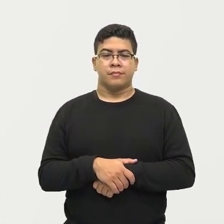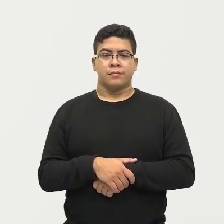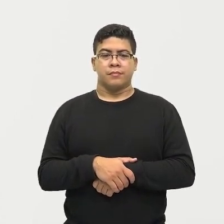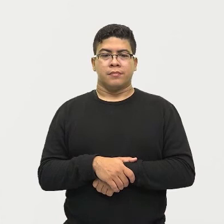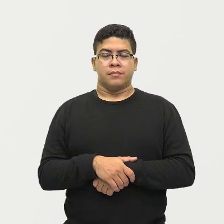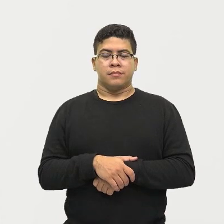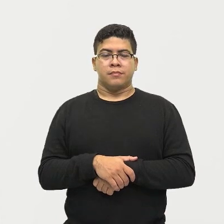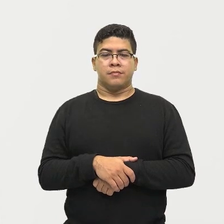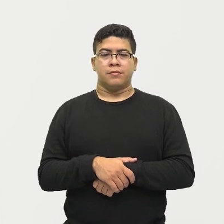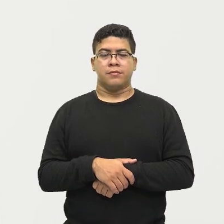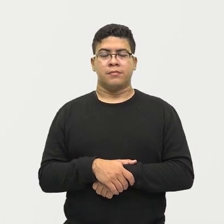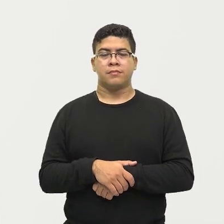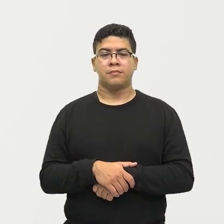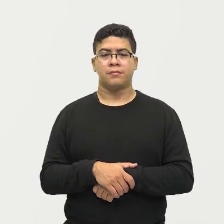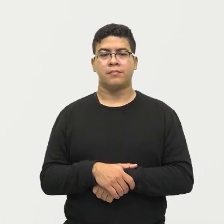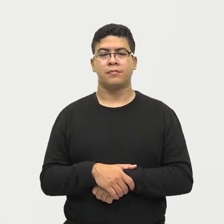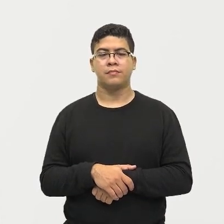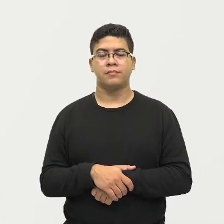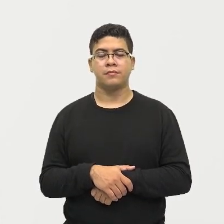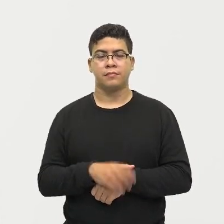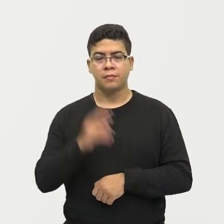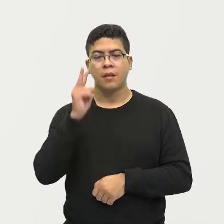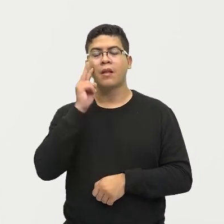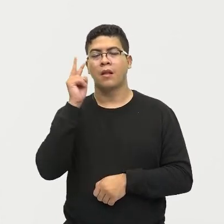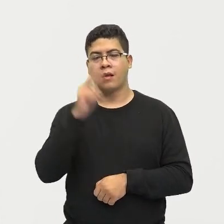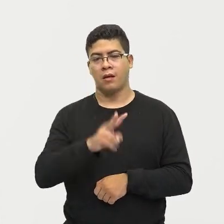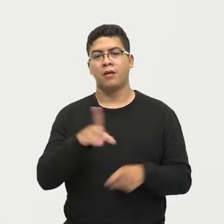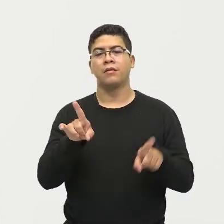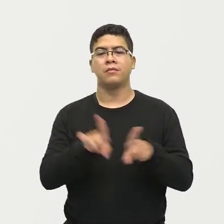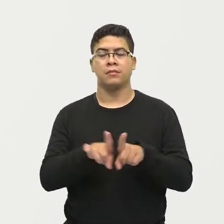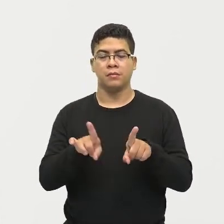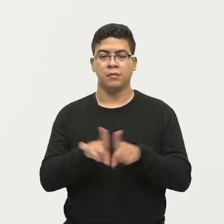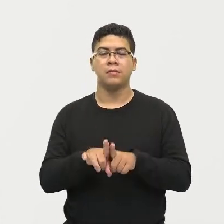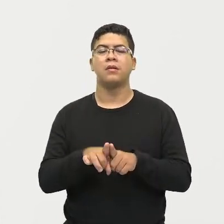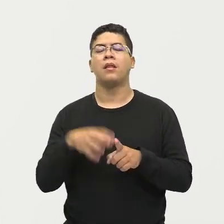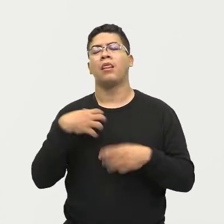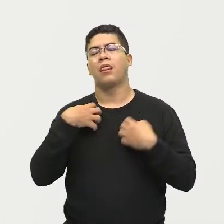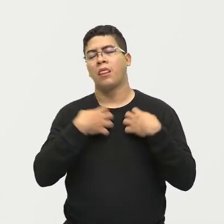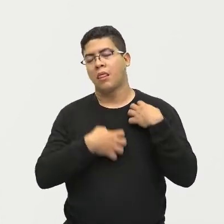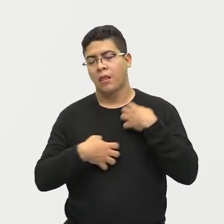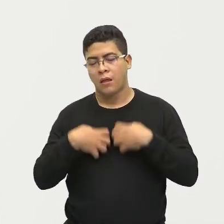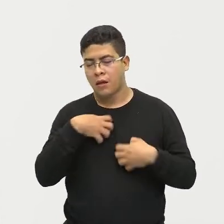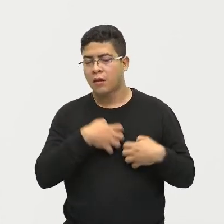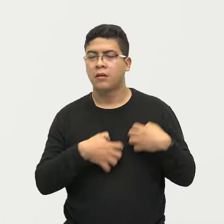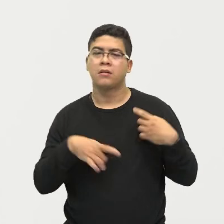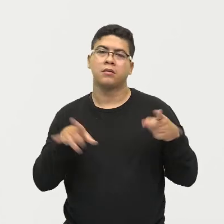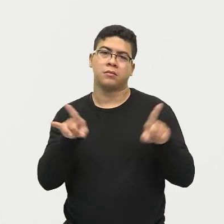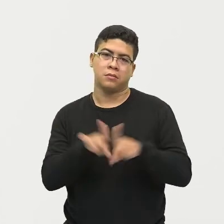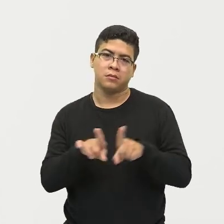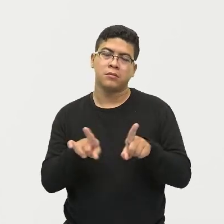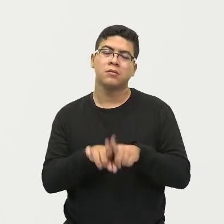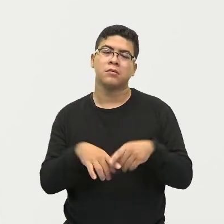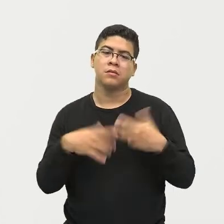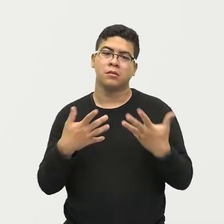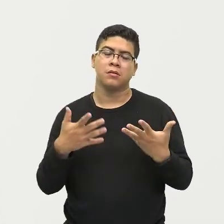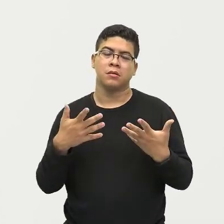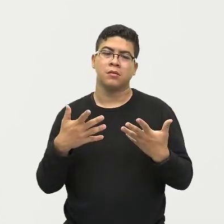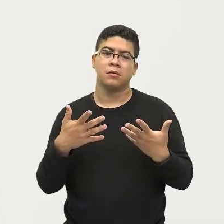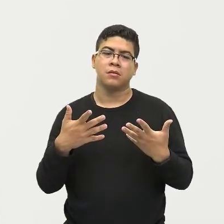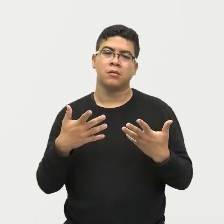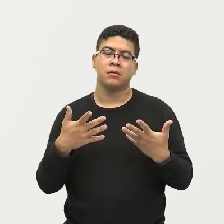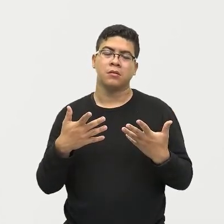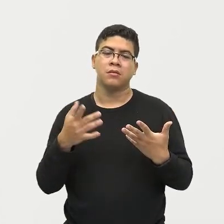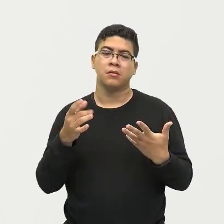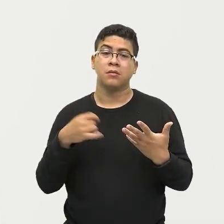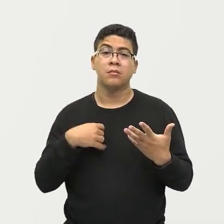Você veja que né, também existe muita melancolia envolvida nesse poema, né, por